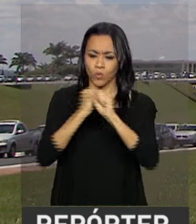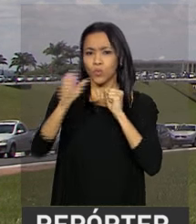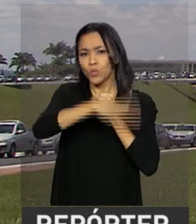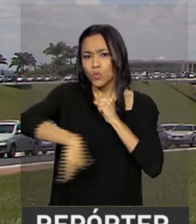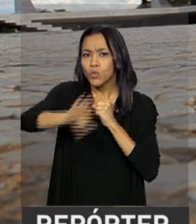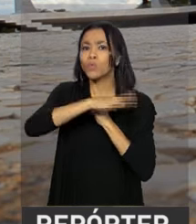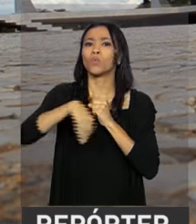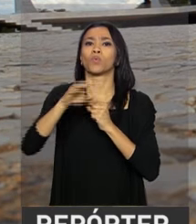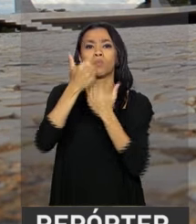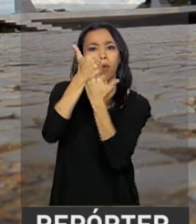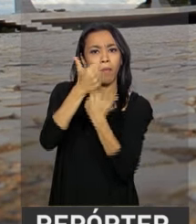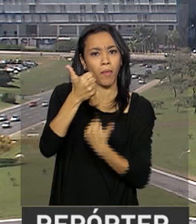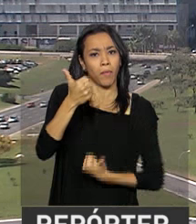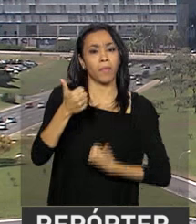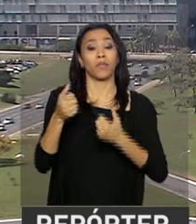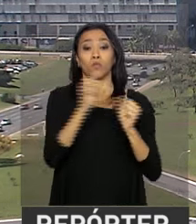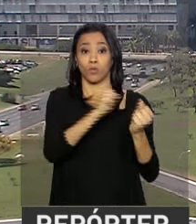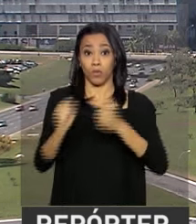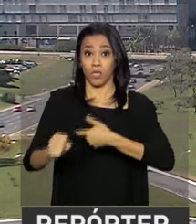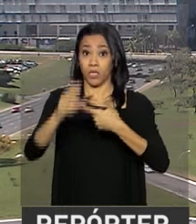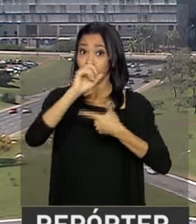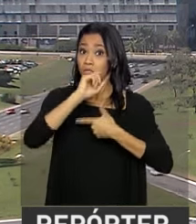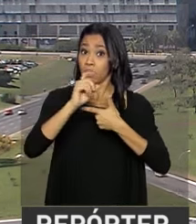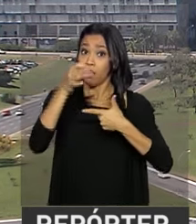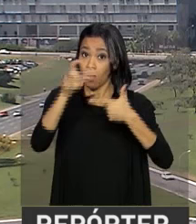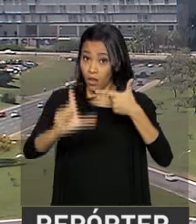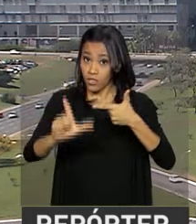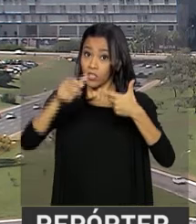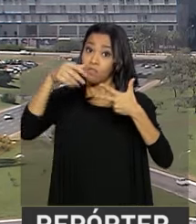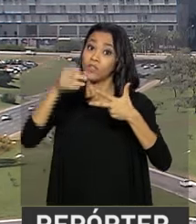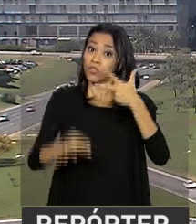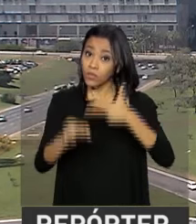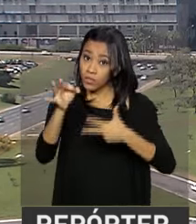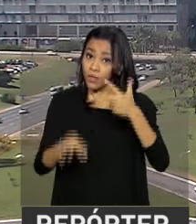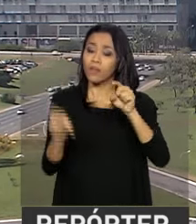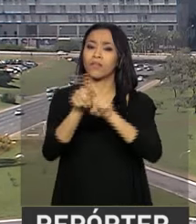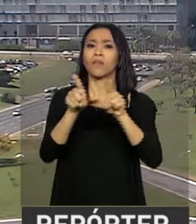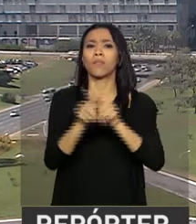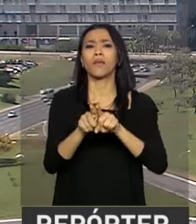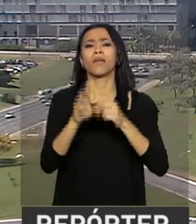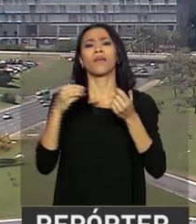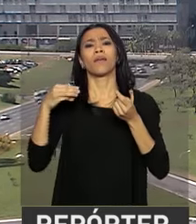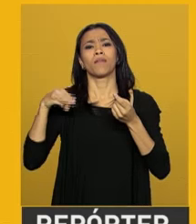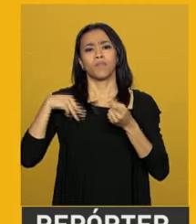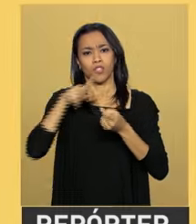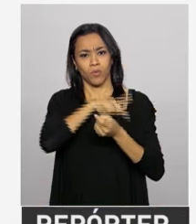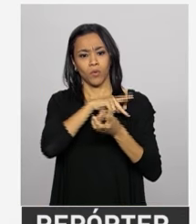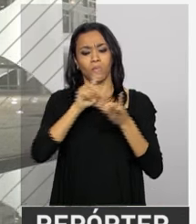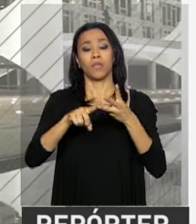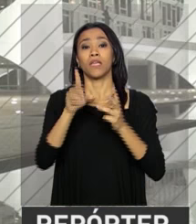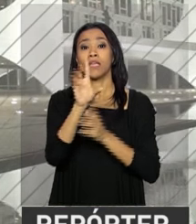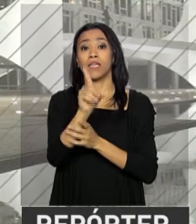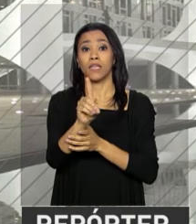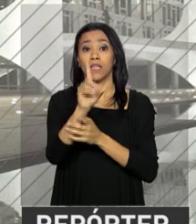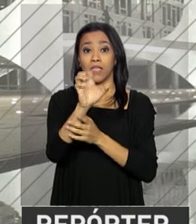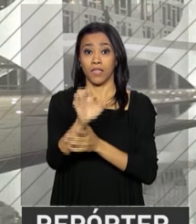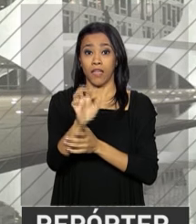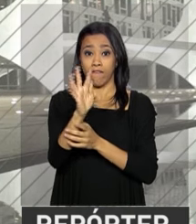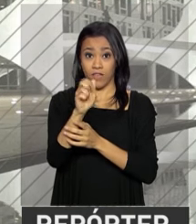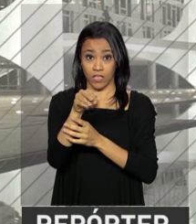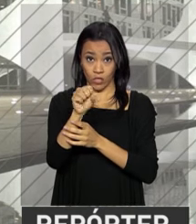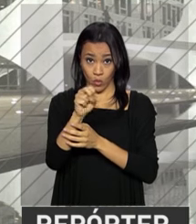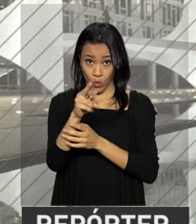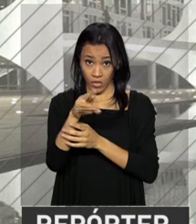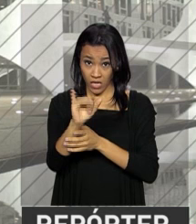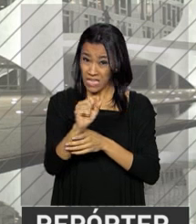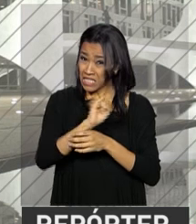poderes Legislativo e Judiciário, além do Ministério Público da União e Defensoria Pública da União. Se algum poder não obedecer à